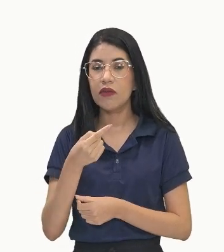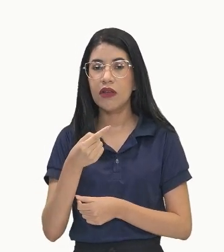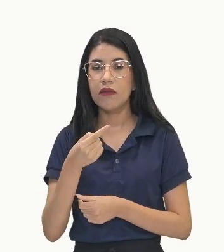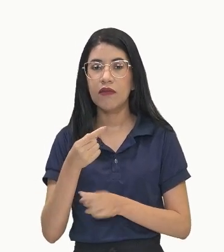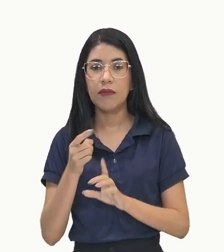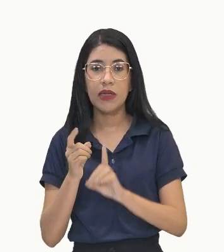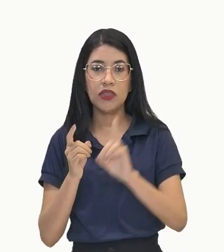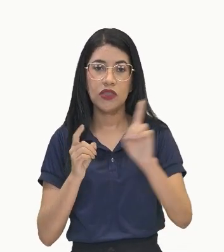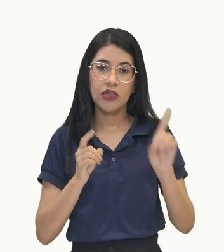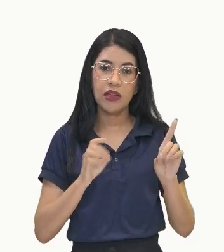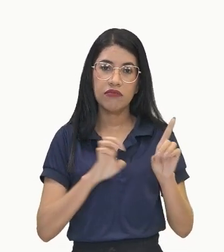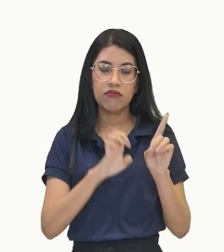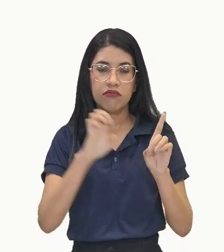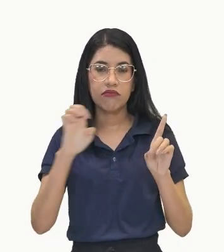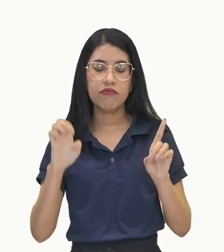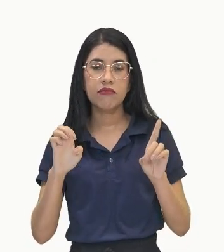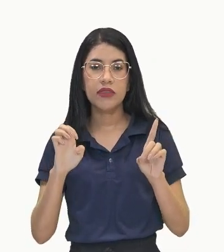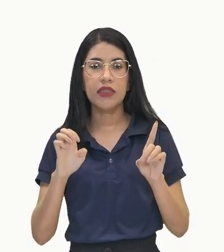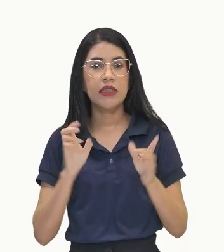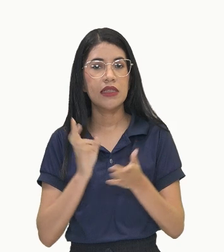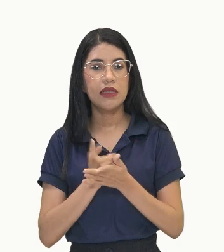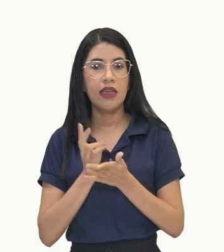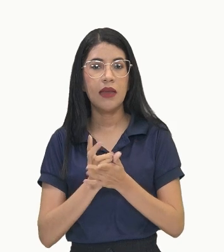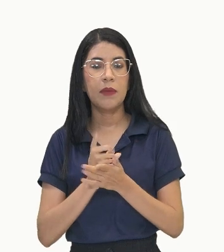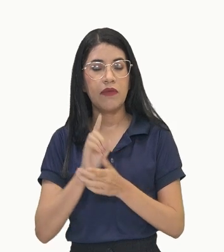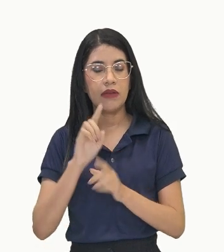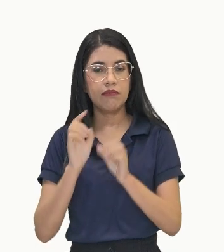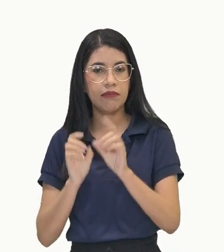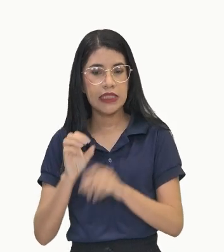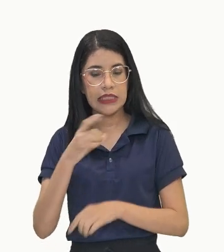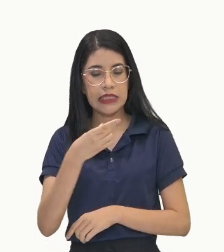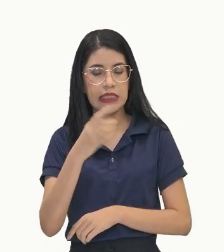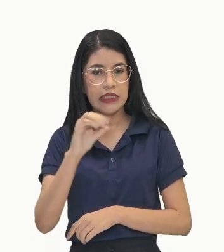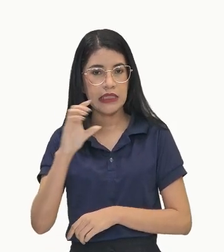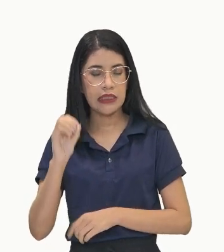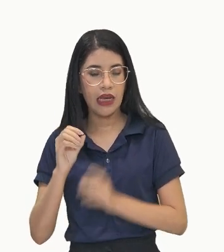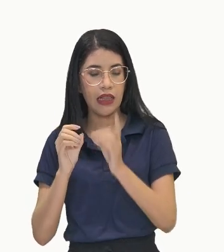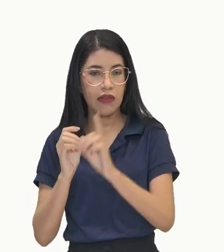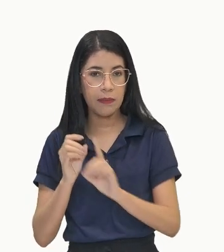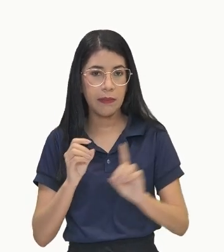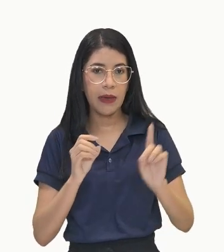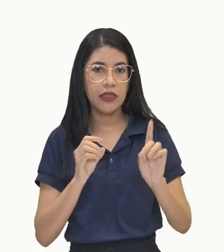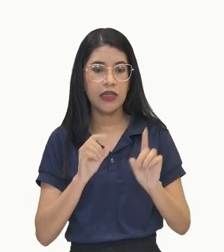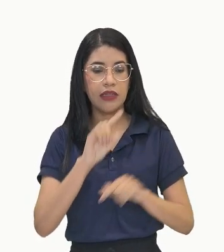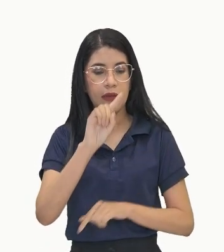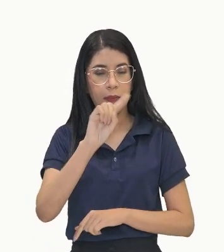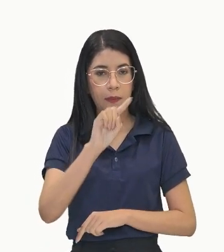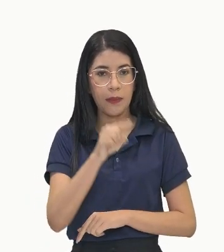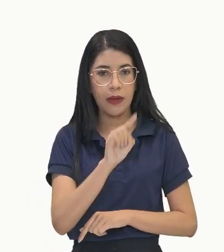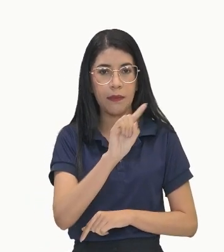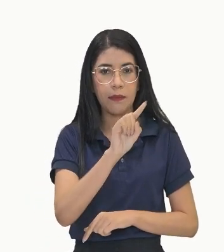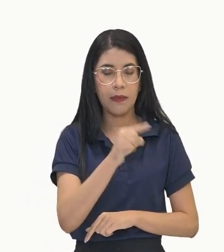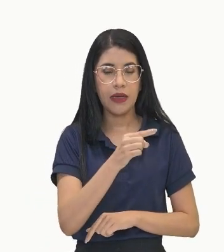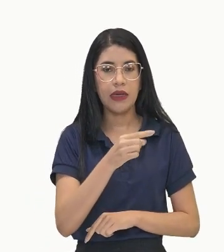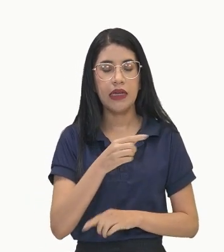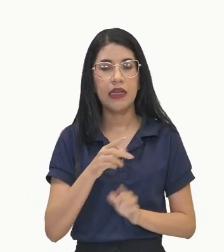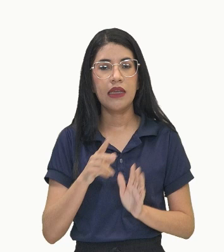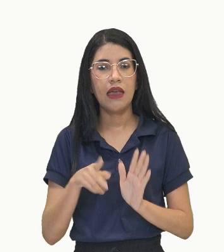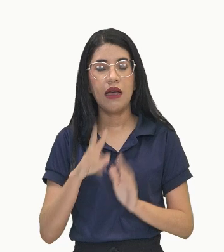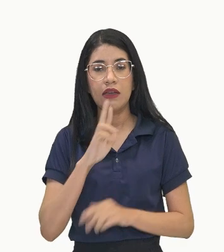a direita. Então, anda para a direita. E esse resultado vai dar